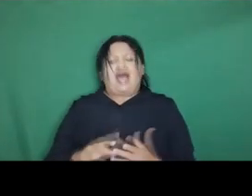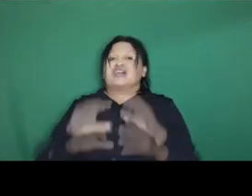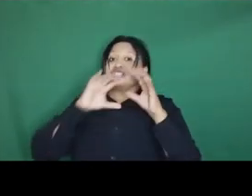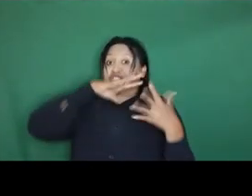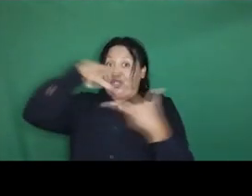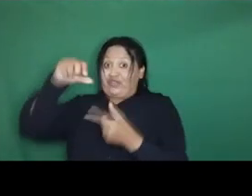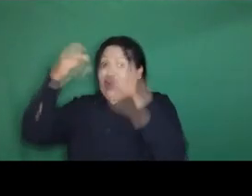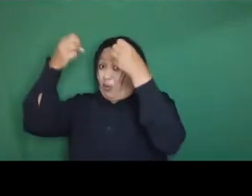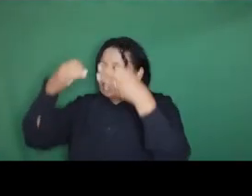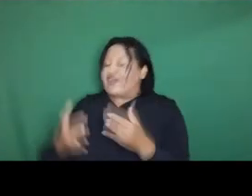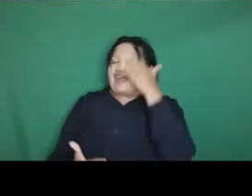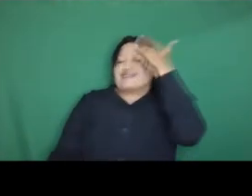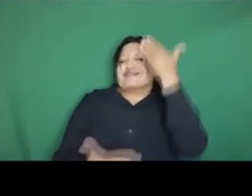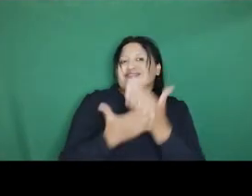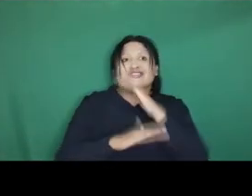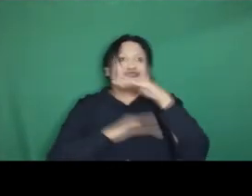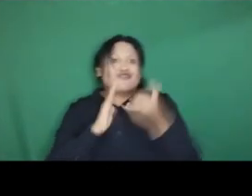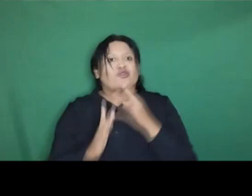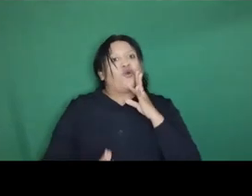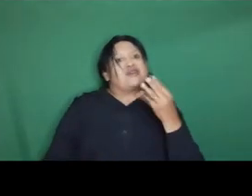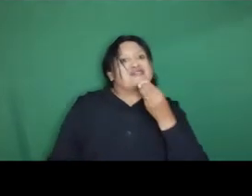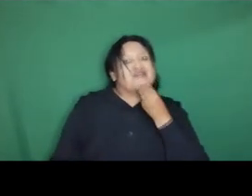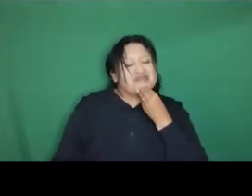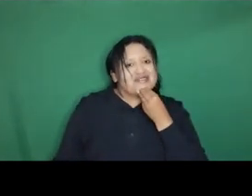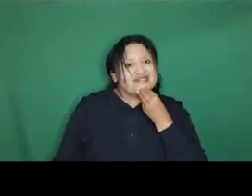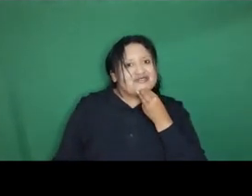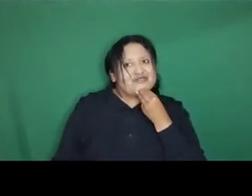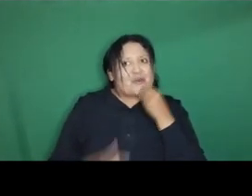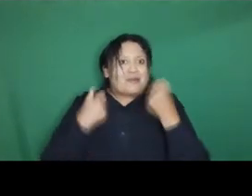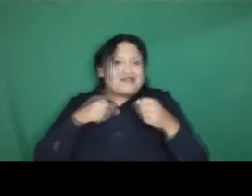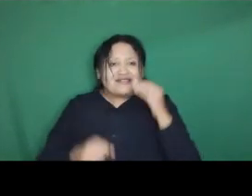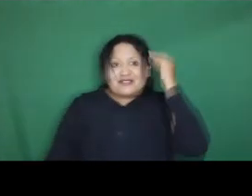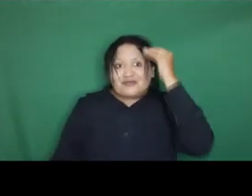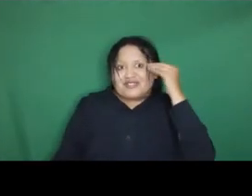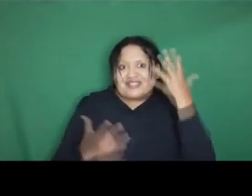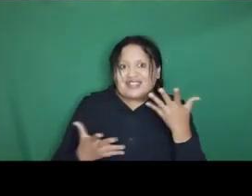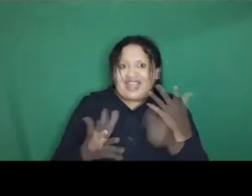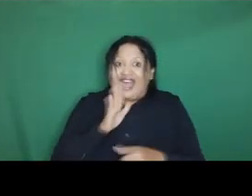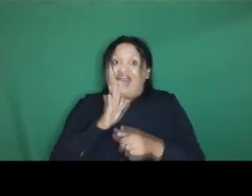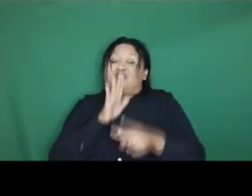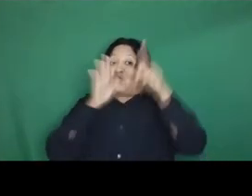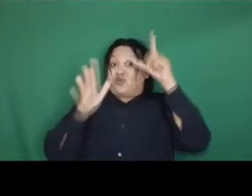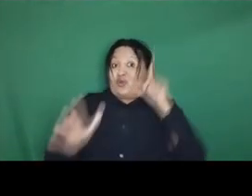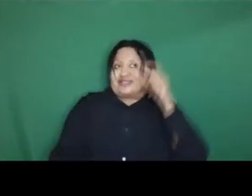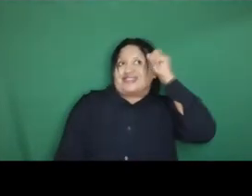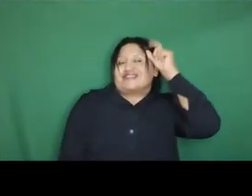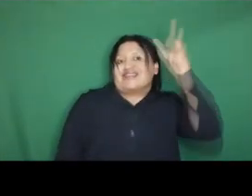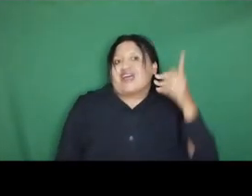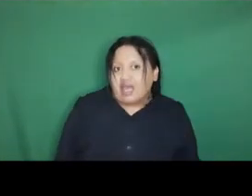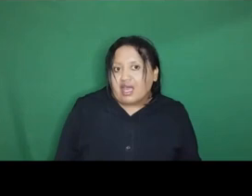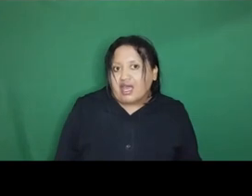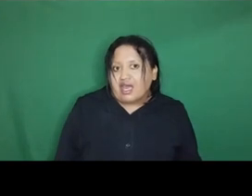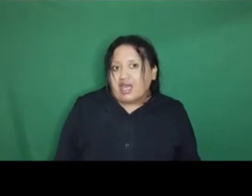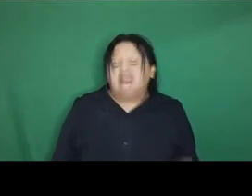quantitativa ela acredita que todo o conhecimento se assenta na experiência no ante ideialismo né então